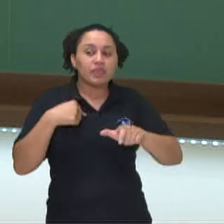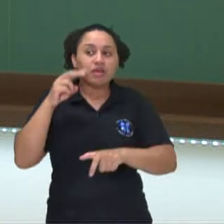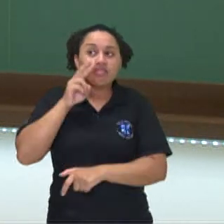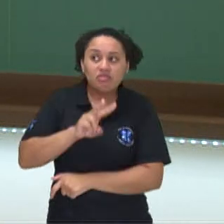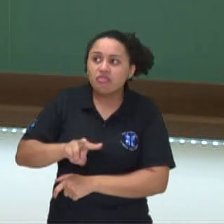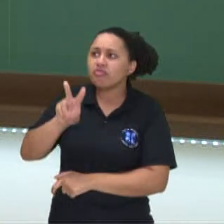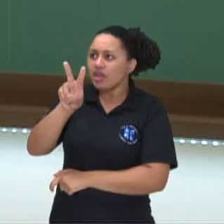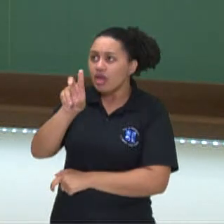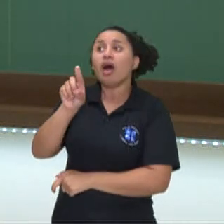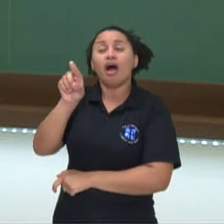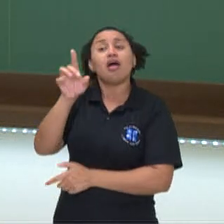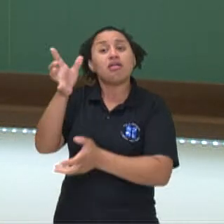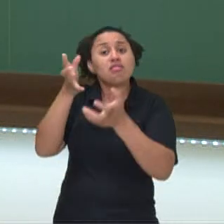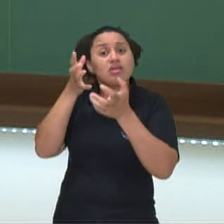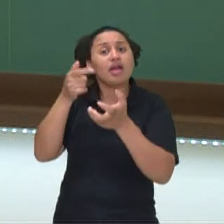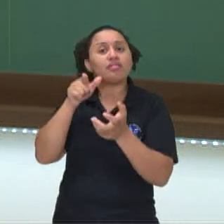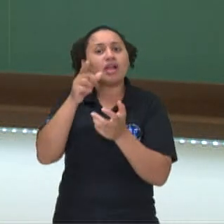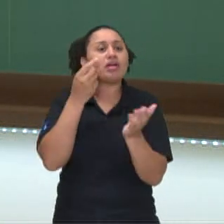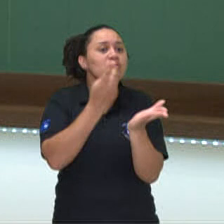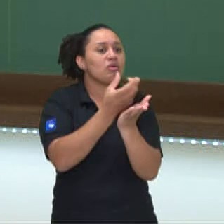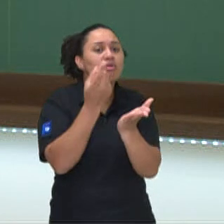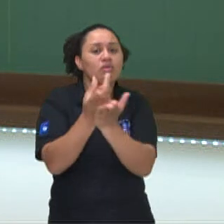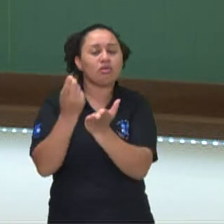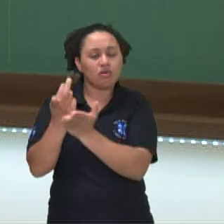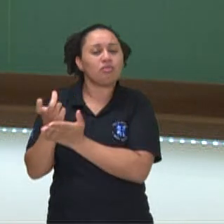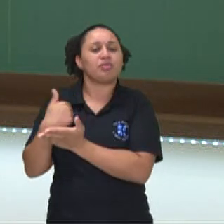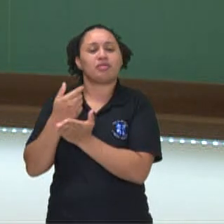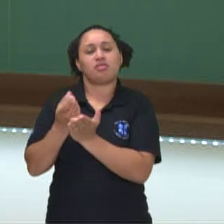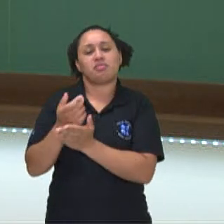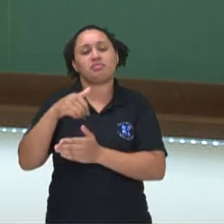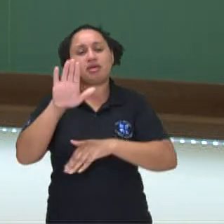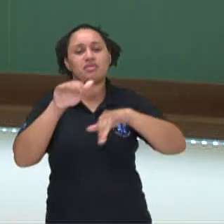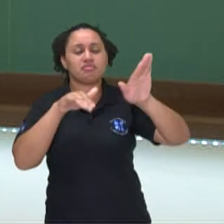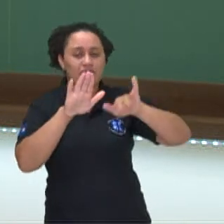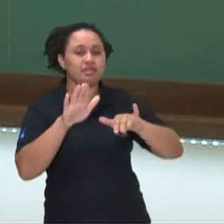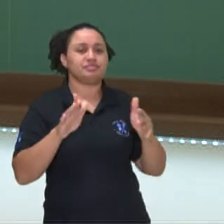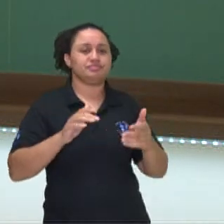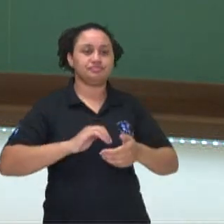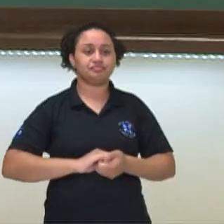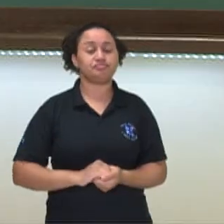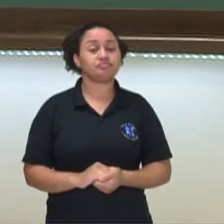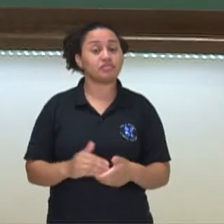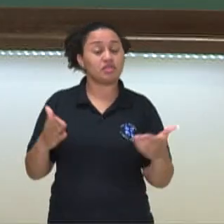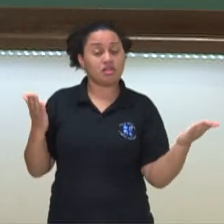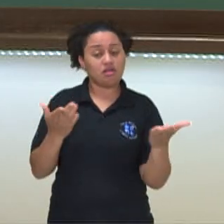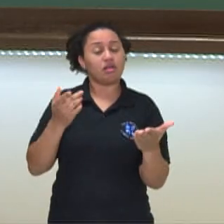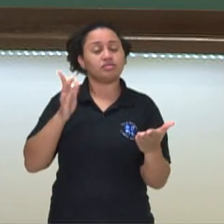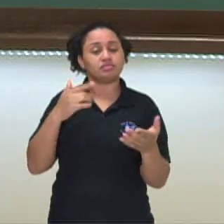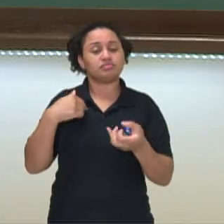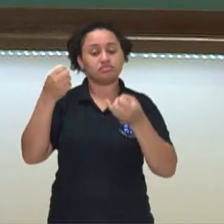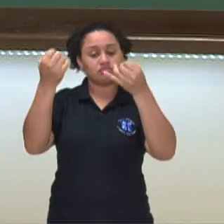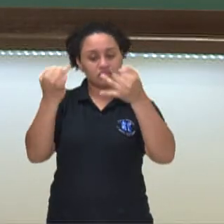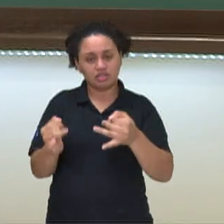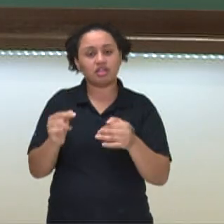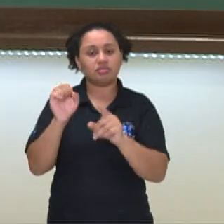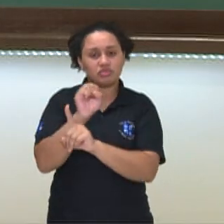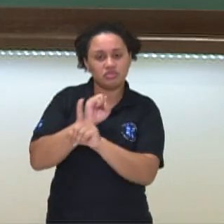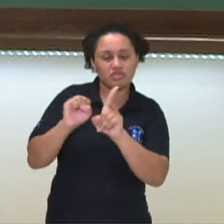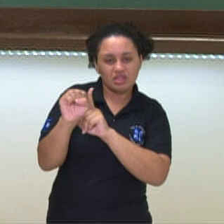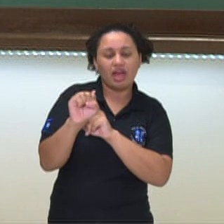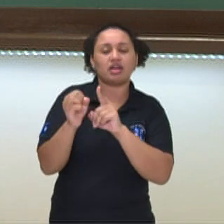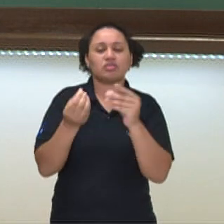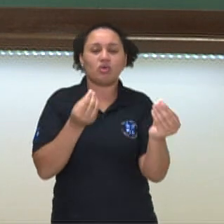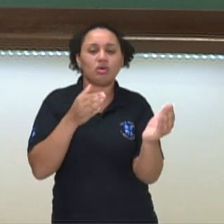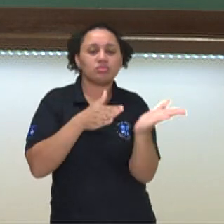venham adquirir mais produtos, mais serviços. E agora que a gente já falou um pouquinho sobre a sociedade,